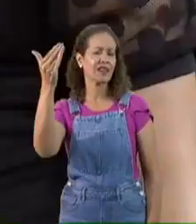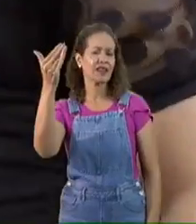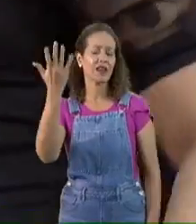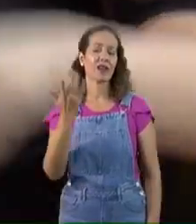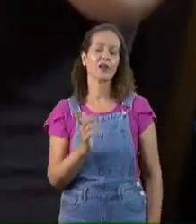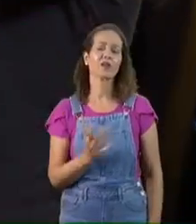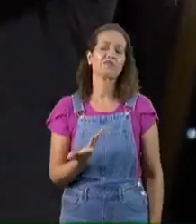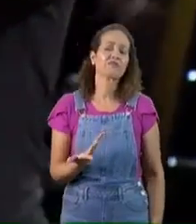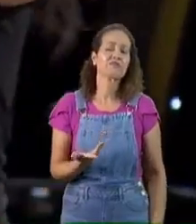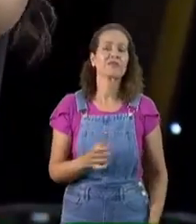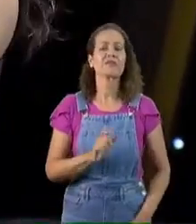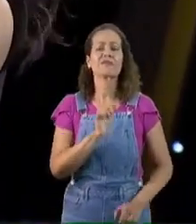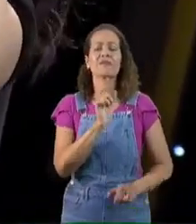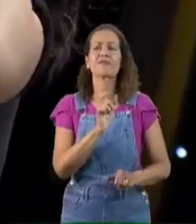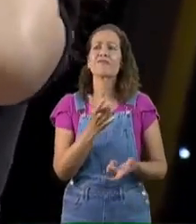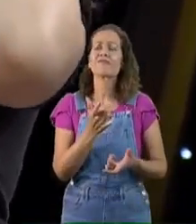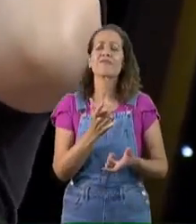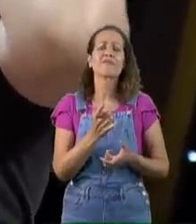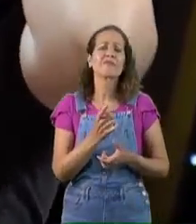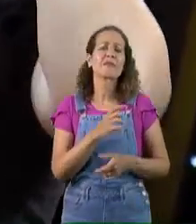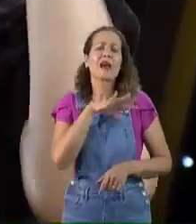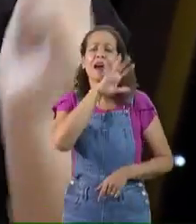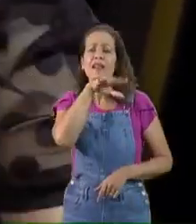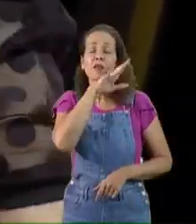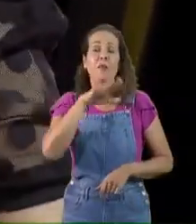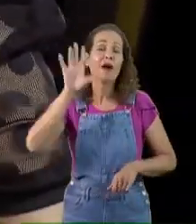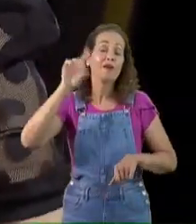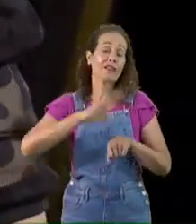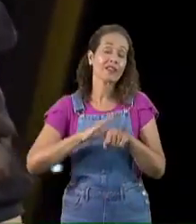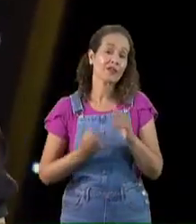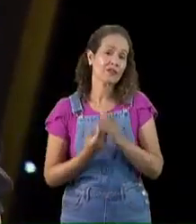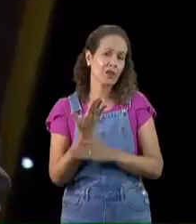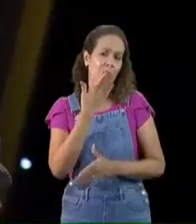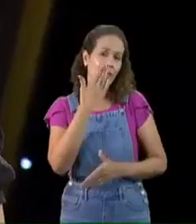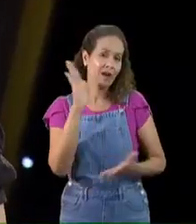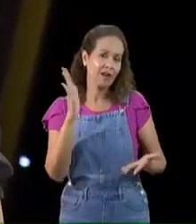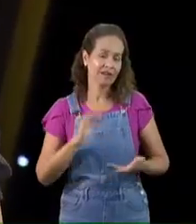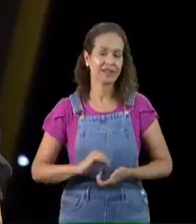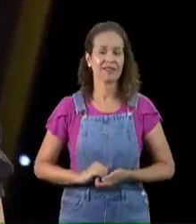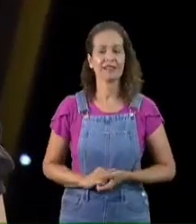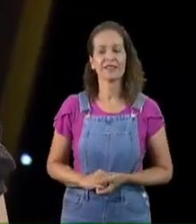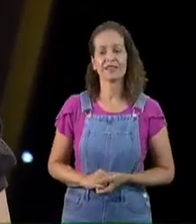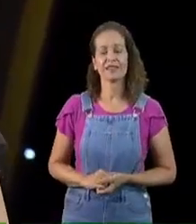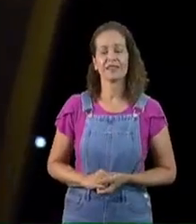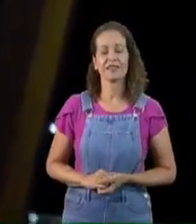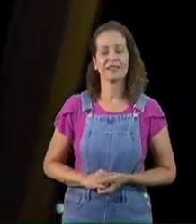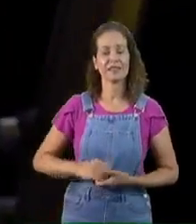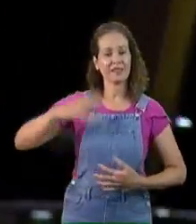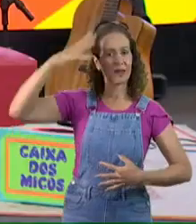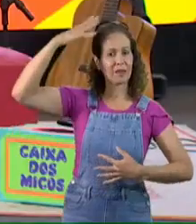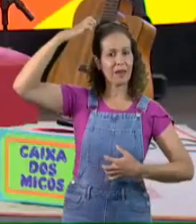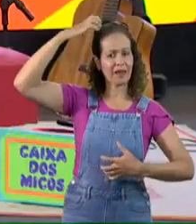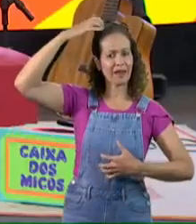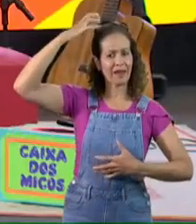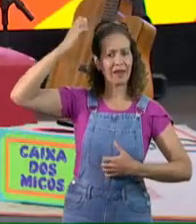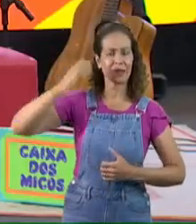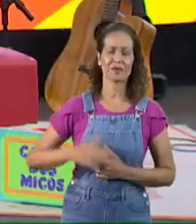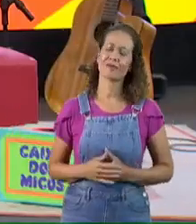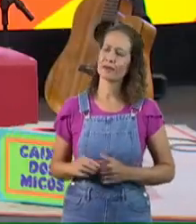algum animalzinho que Deus criou. Olha lá para você falar para as crianças. Macaco. Macaco, por